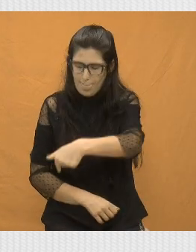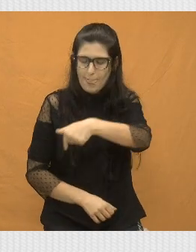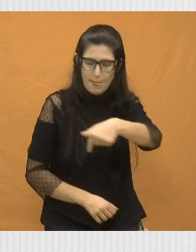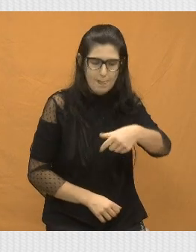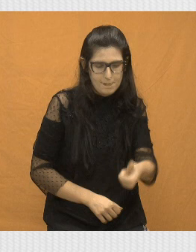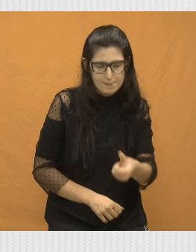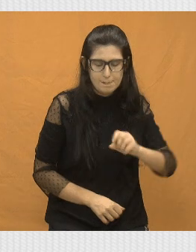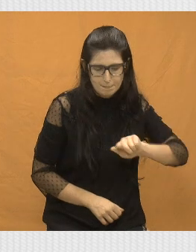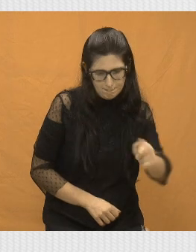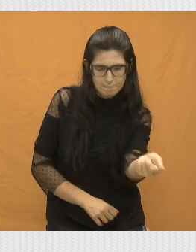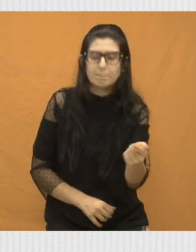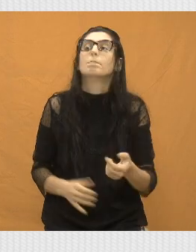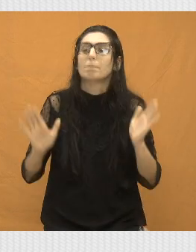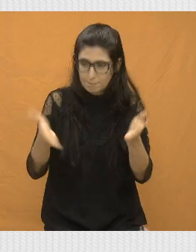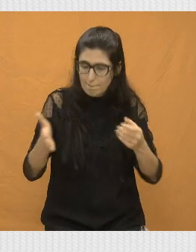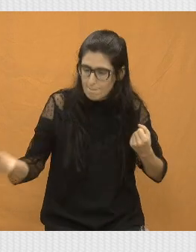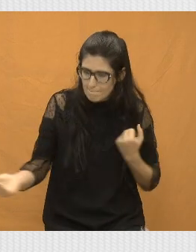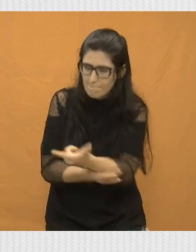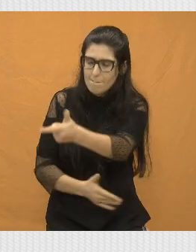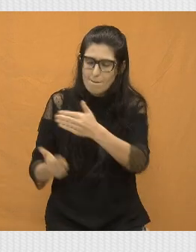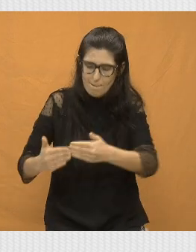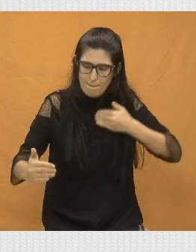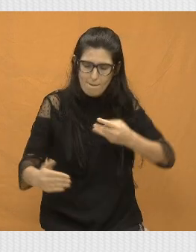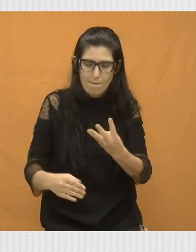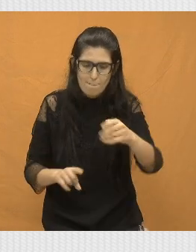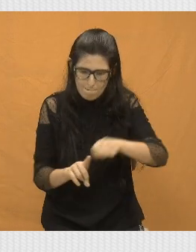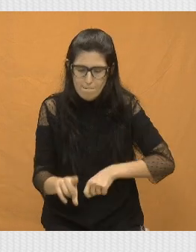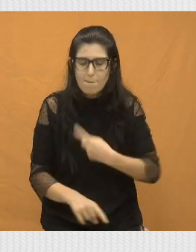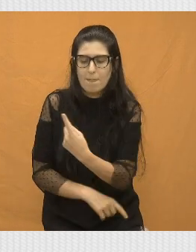41.766.000, já liquidado no primeiro quadrimestre